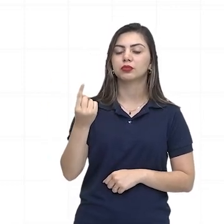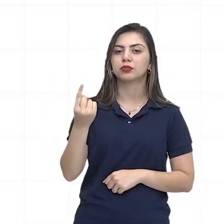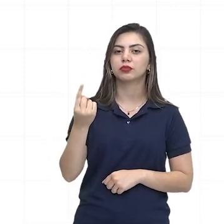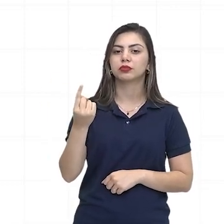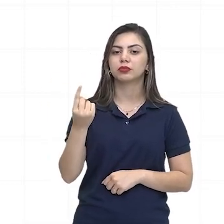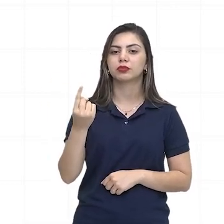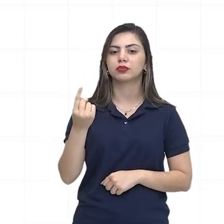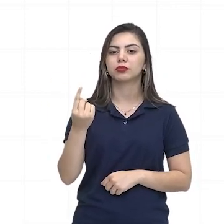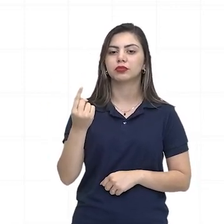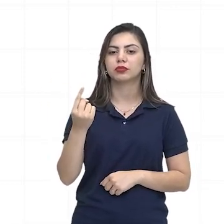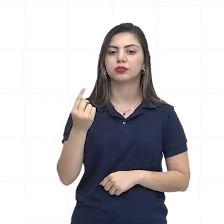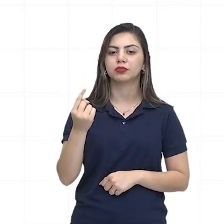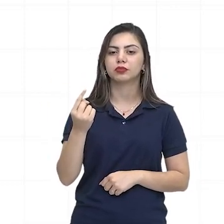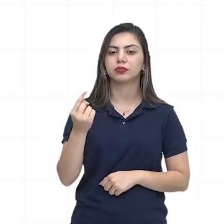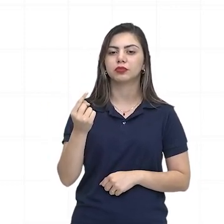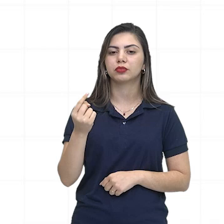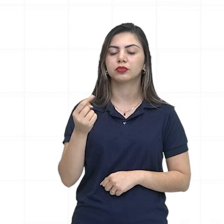aqui.